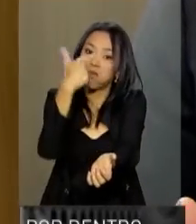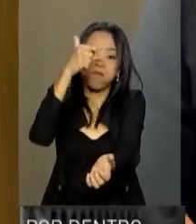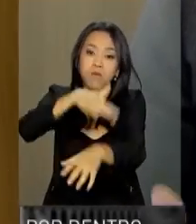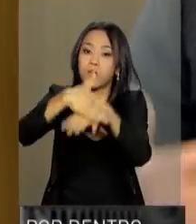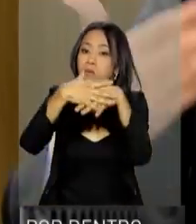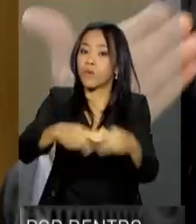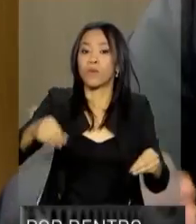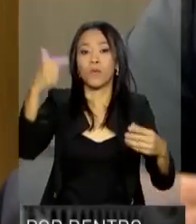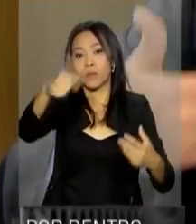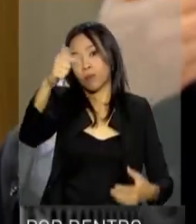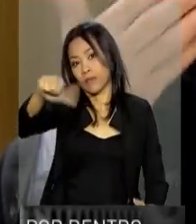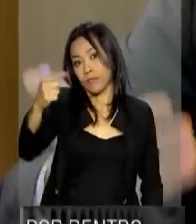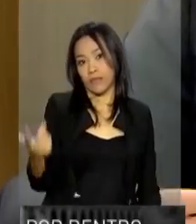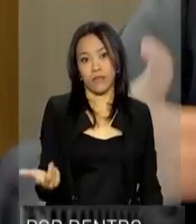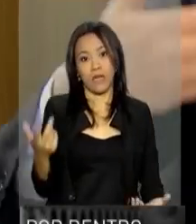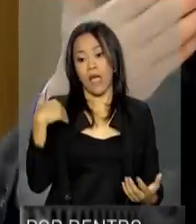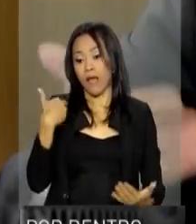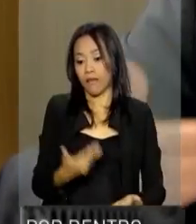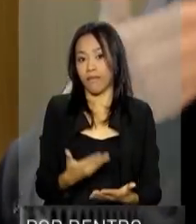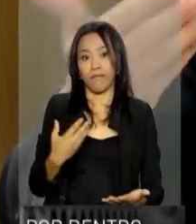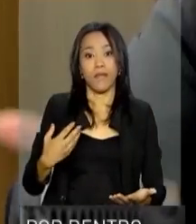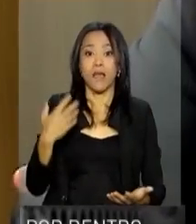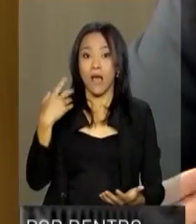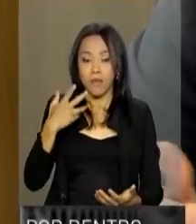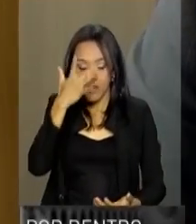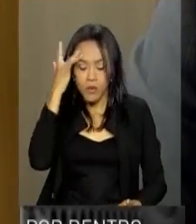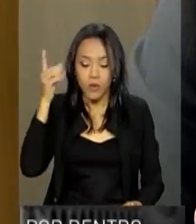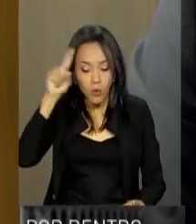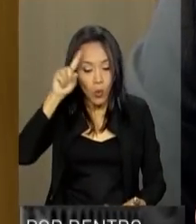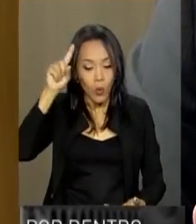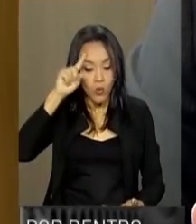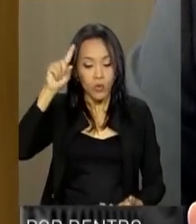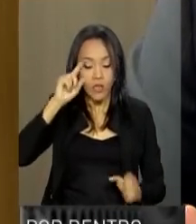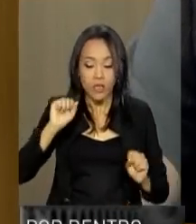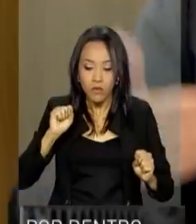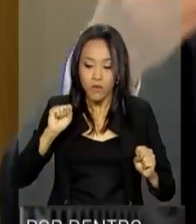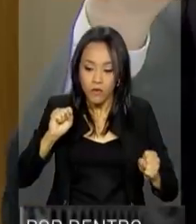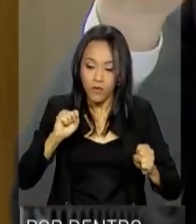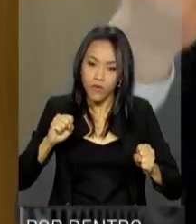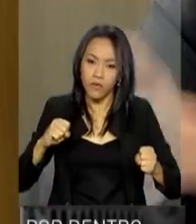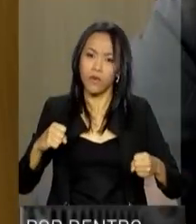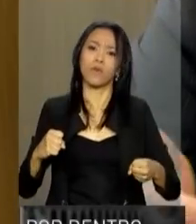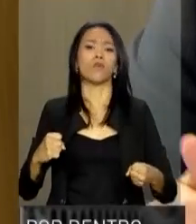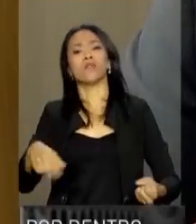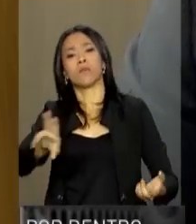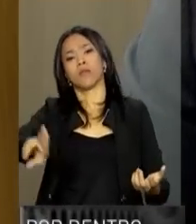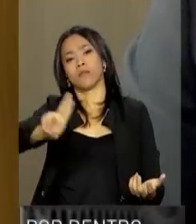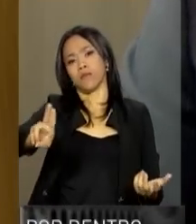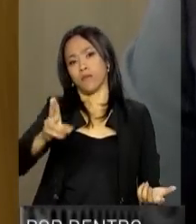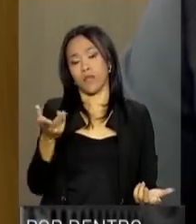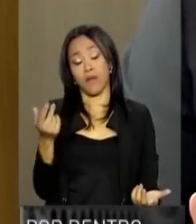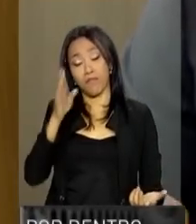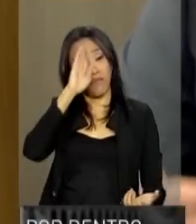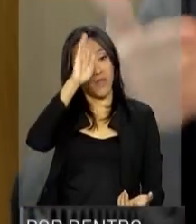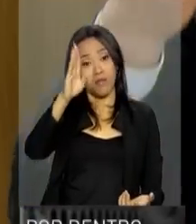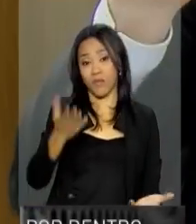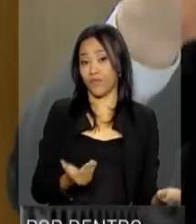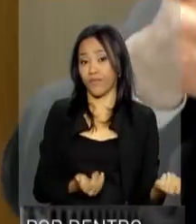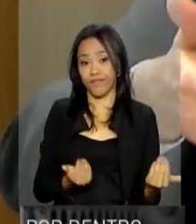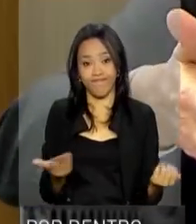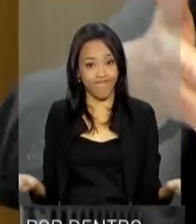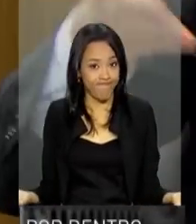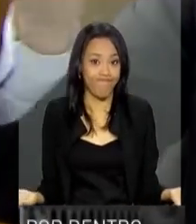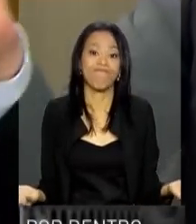né pessoal vai ter que todo dia fazer um esforço para não usar de nova droga ela atinge principalmente a juventude néné